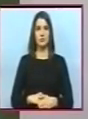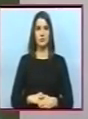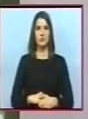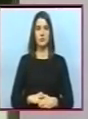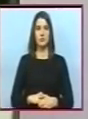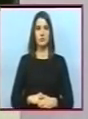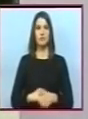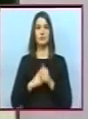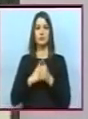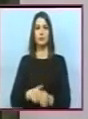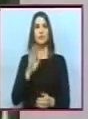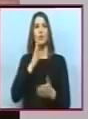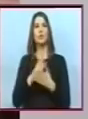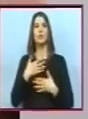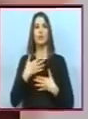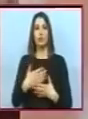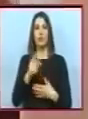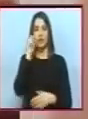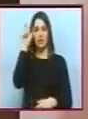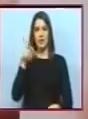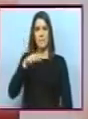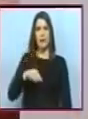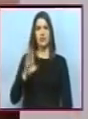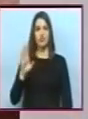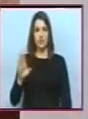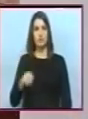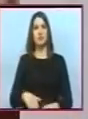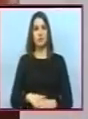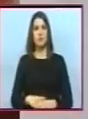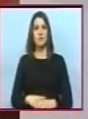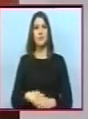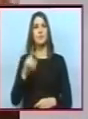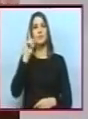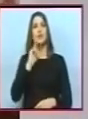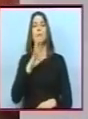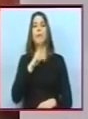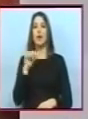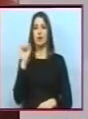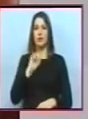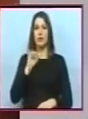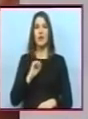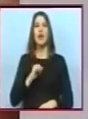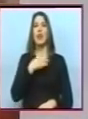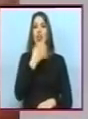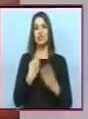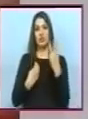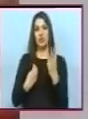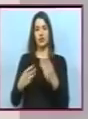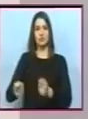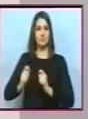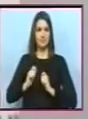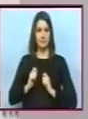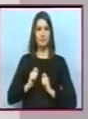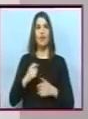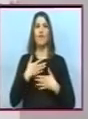Está cumprida a última vontade de Michael Jackson. Catherine, a mãe do cantor, assegurou a custódia dos três netos. A vontade do rei da